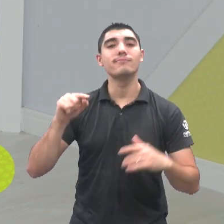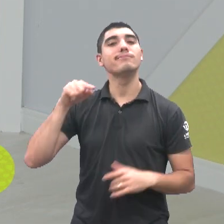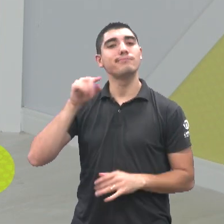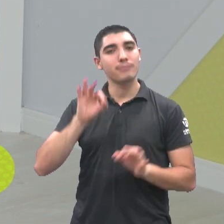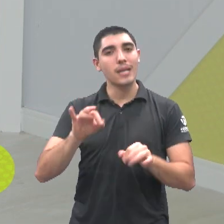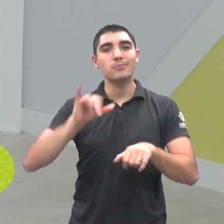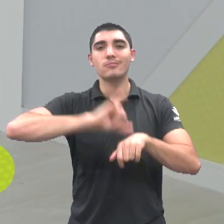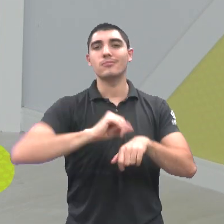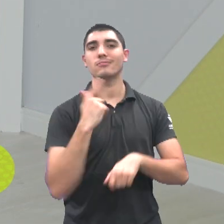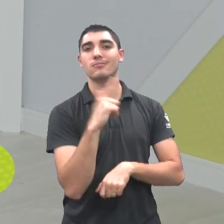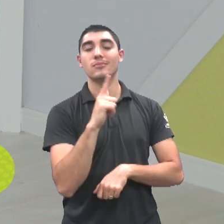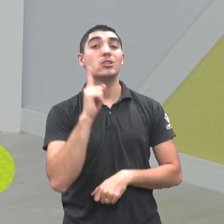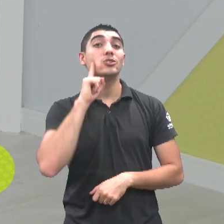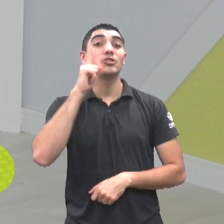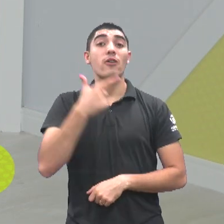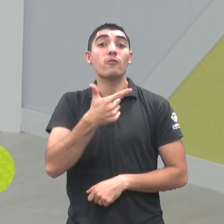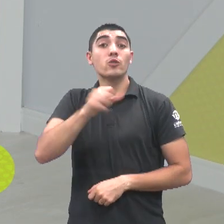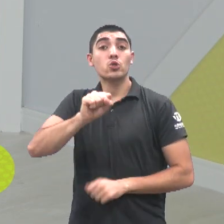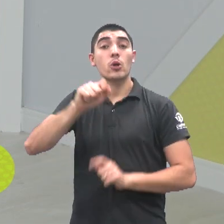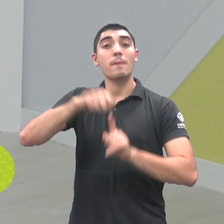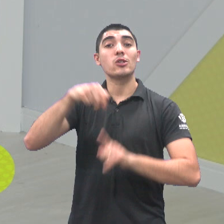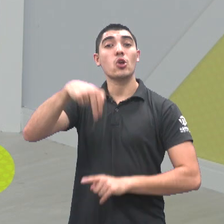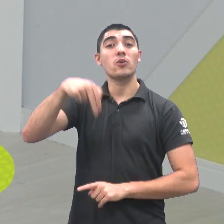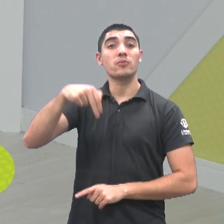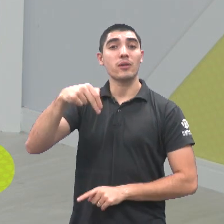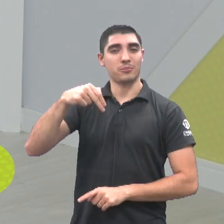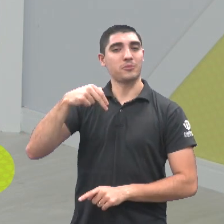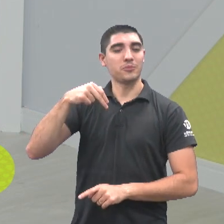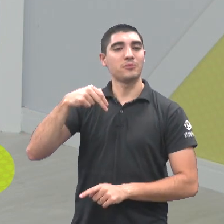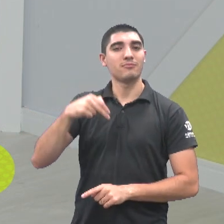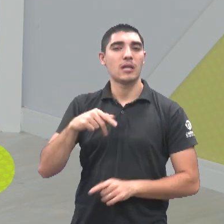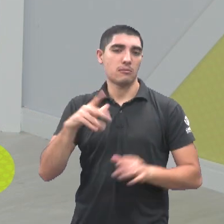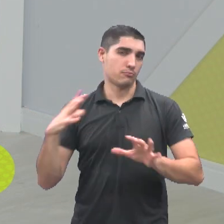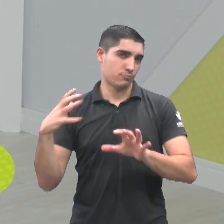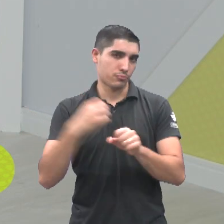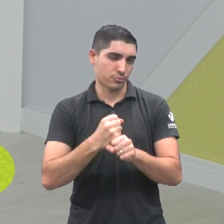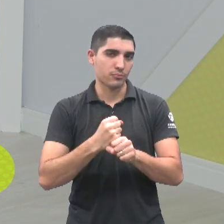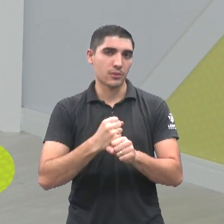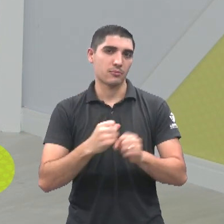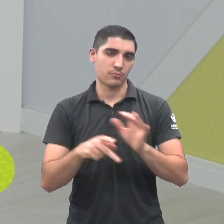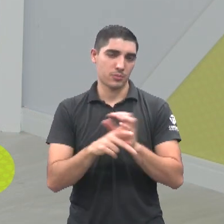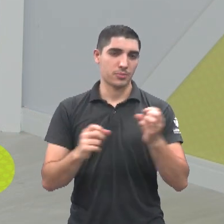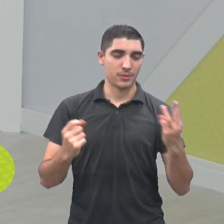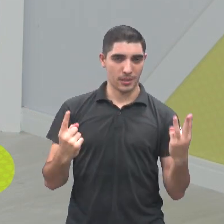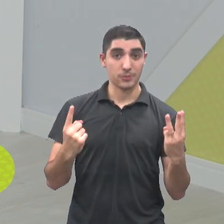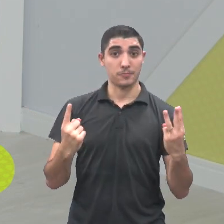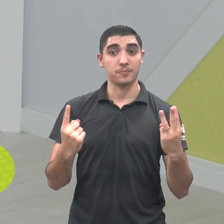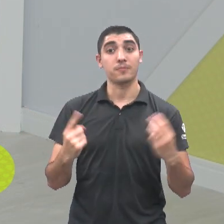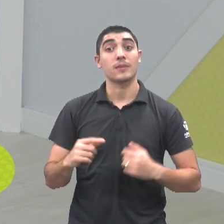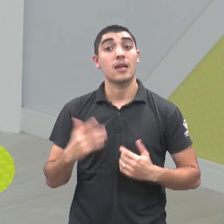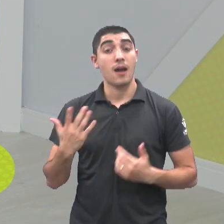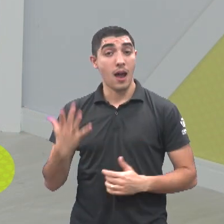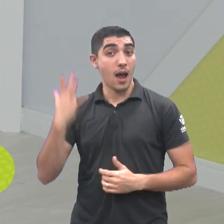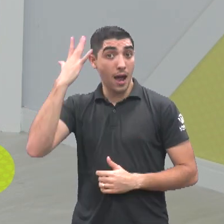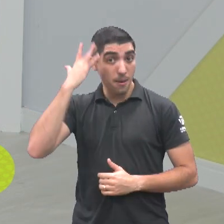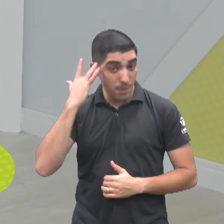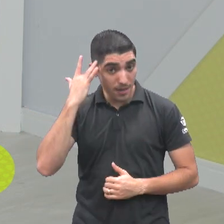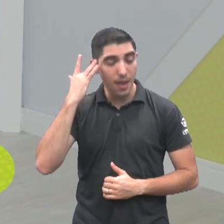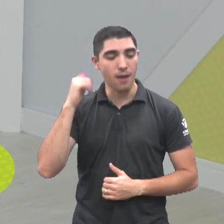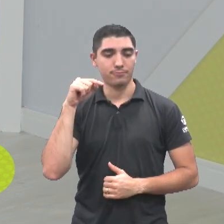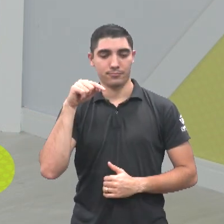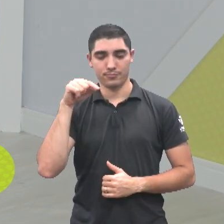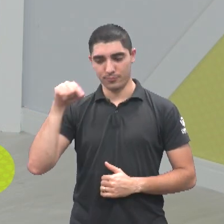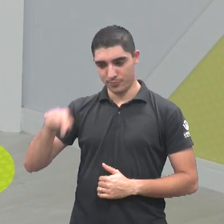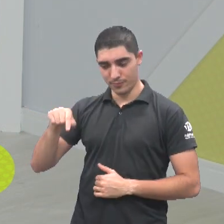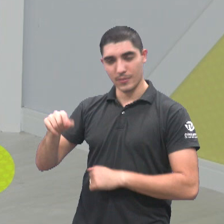no dia 28 de novembro, em casa, por 3-1. Goiânia e São José se enfrentam amanhã, 8 da noite, no ginásio